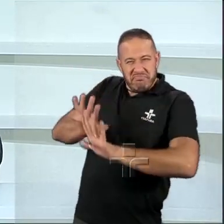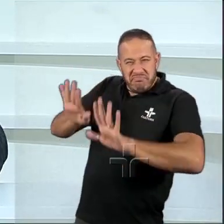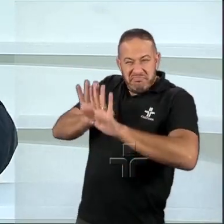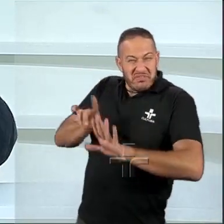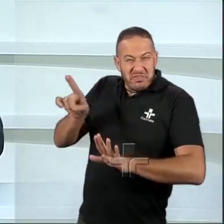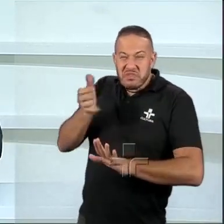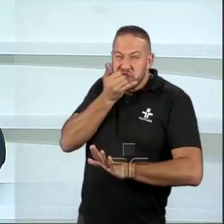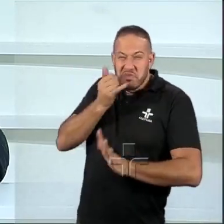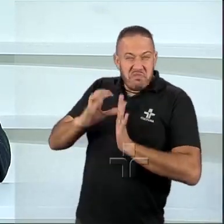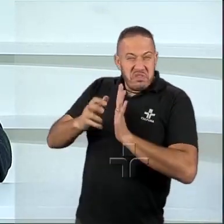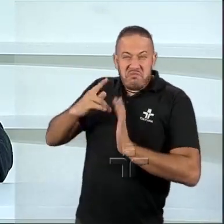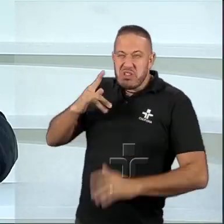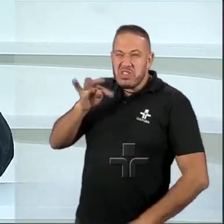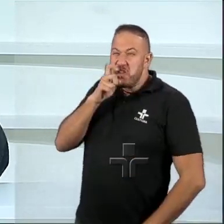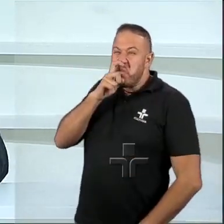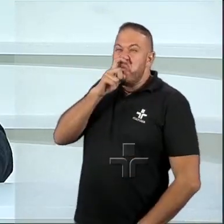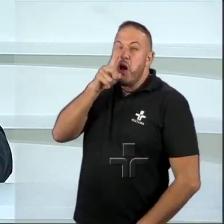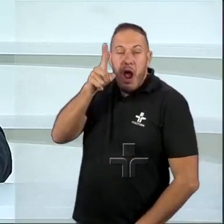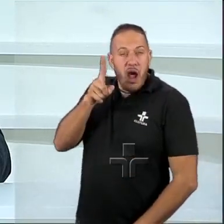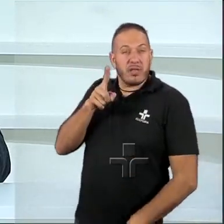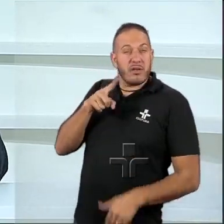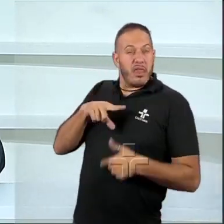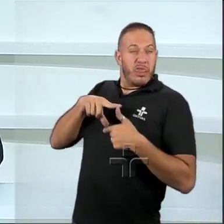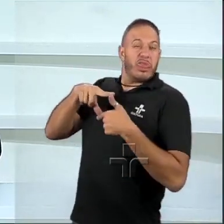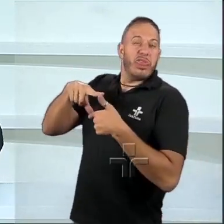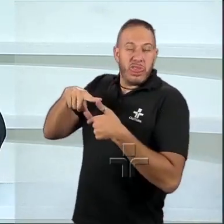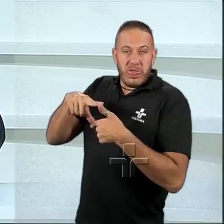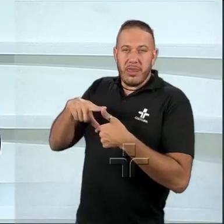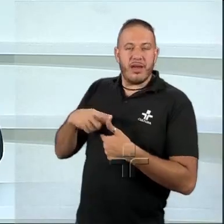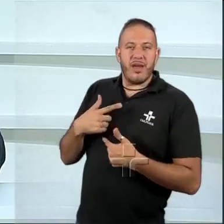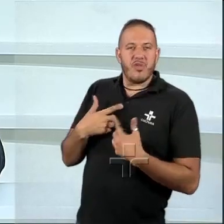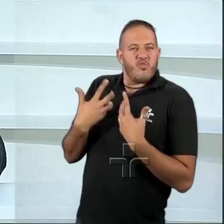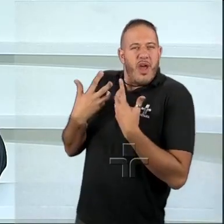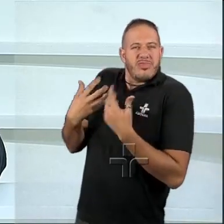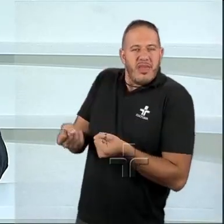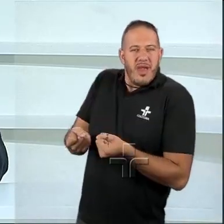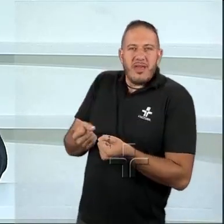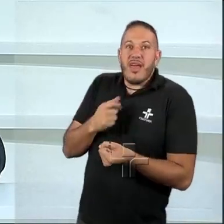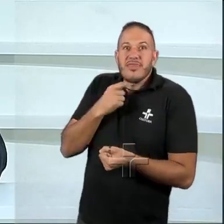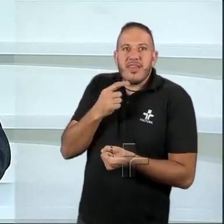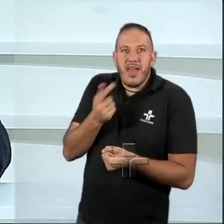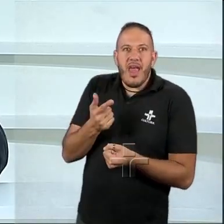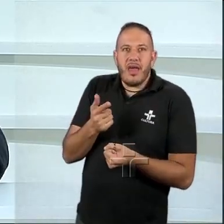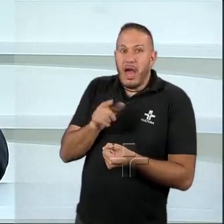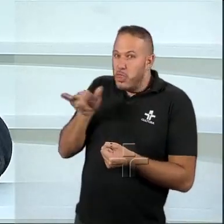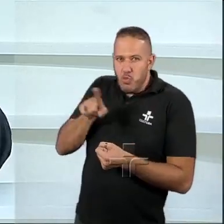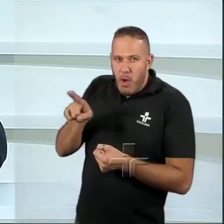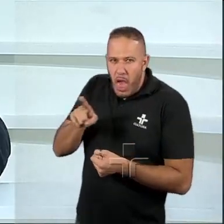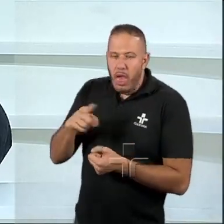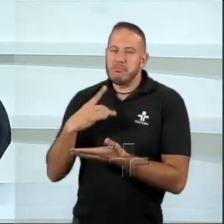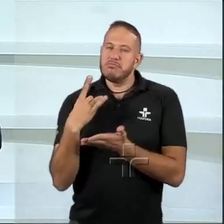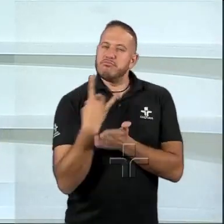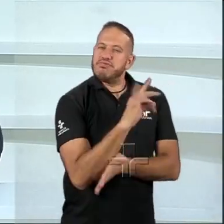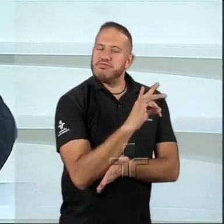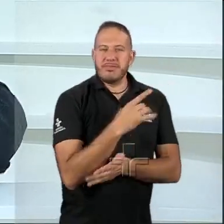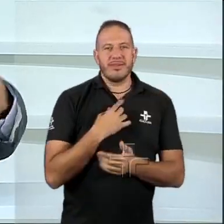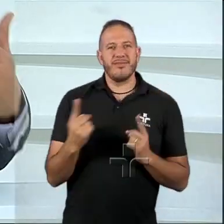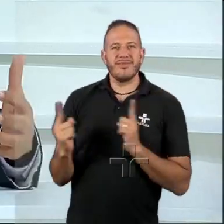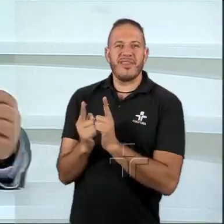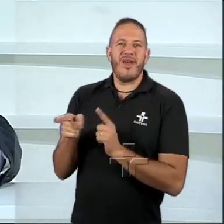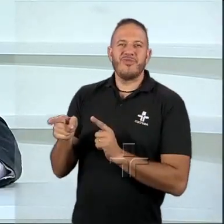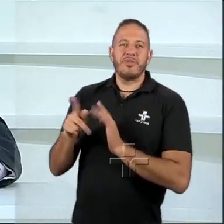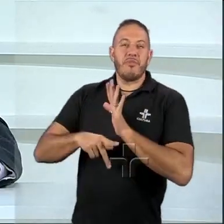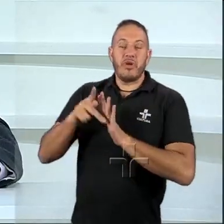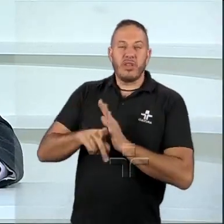arrogante, centralizador, egocêntrico, que não permitia que ninguém que fossem eles se aproximassem do nosso projeto, que é